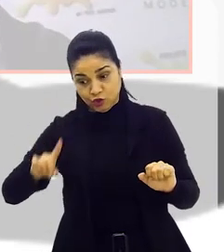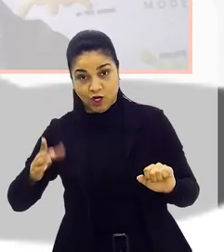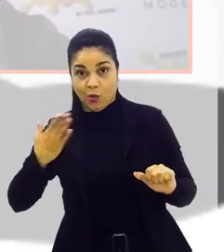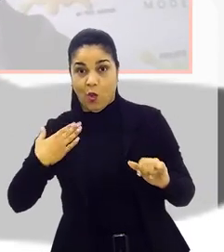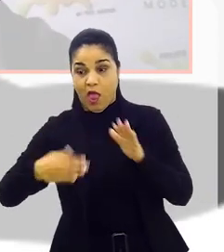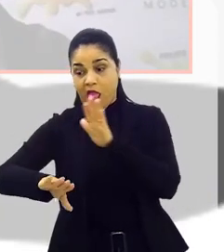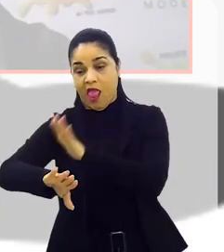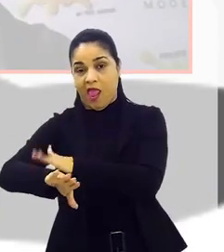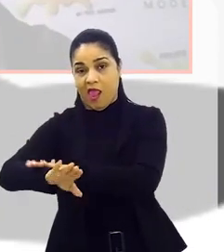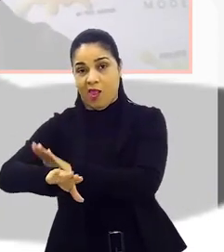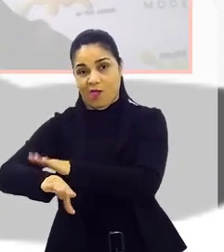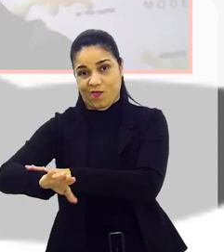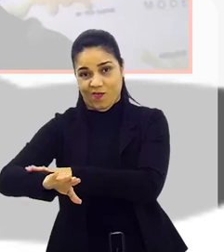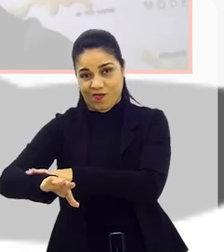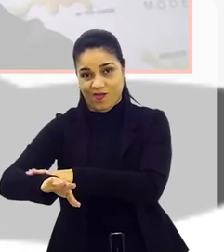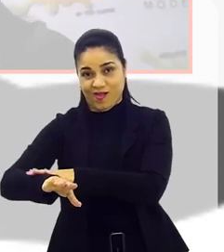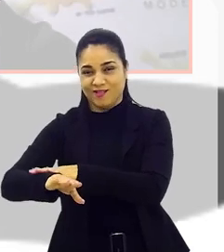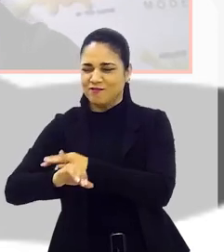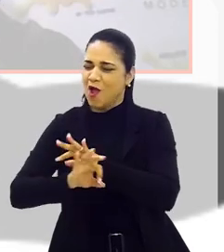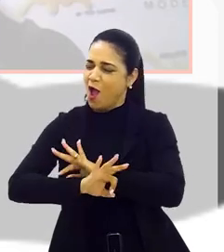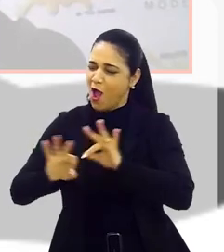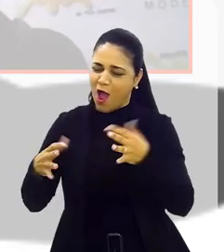o destro sou eu, entendeu?